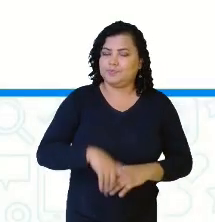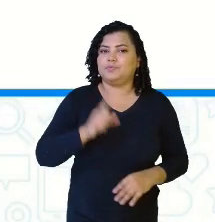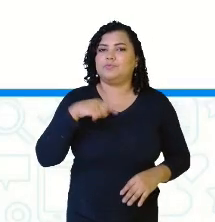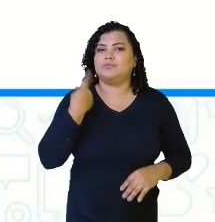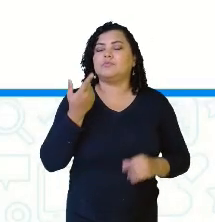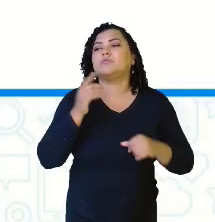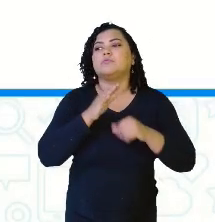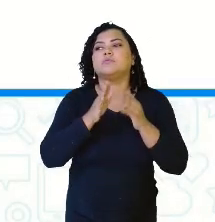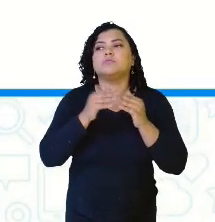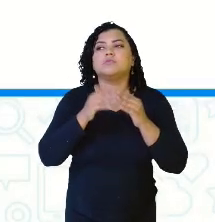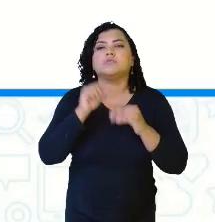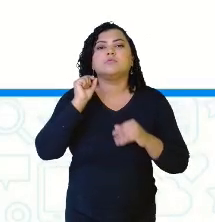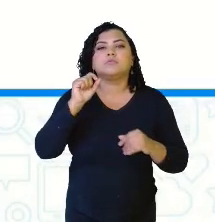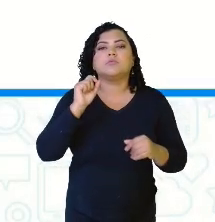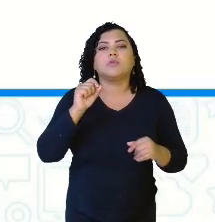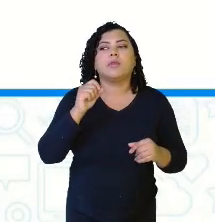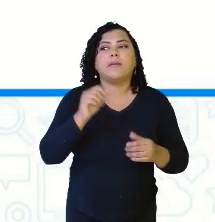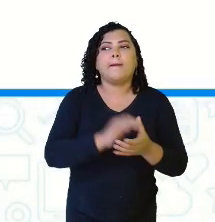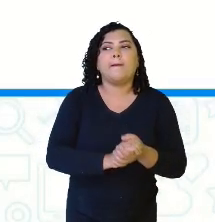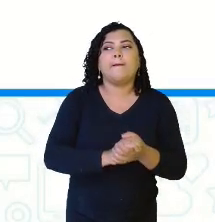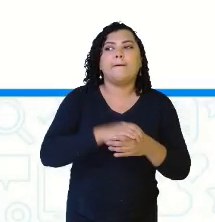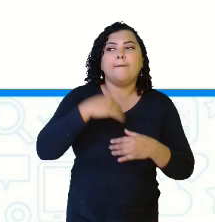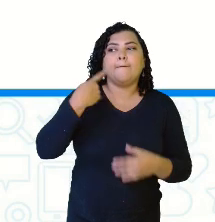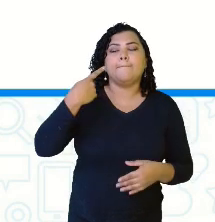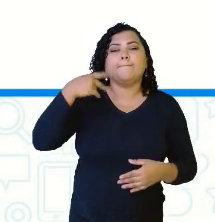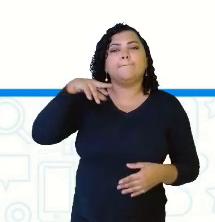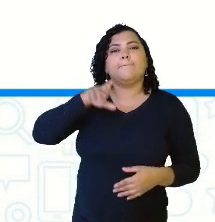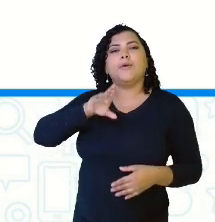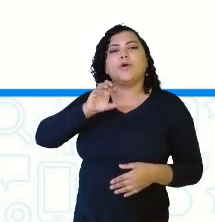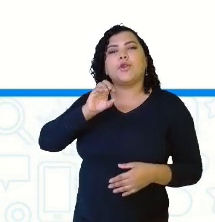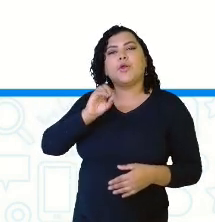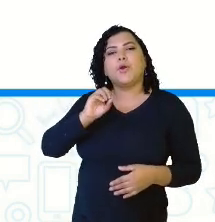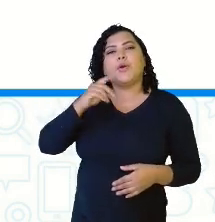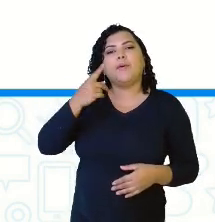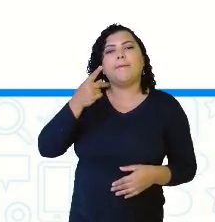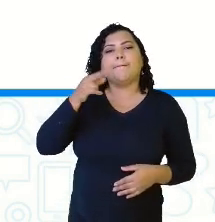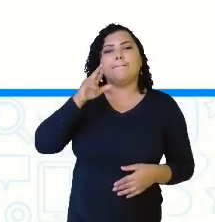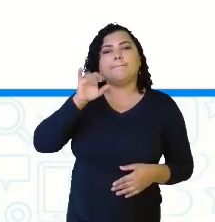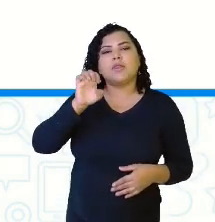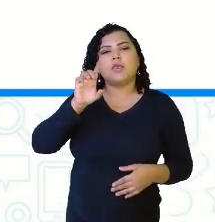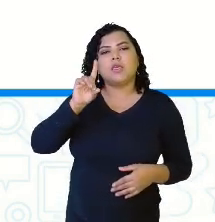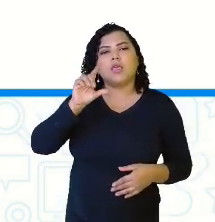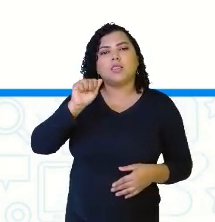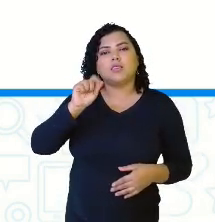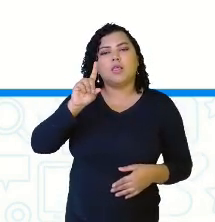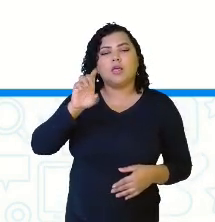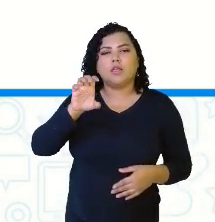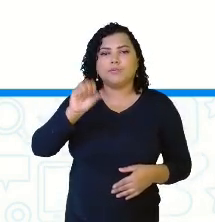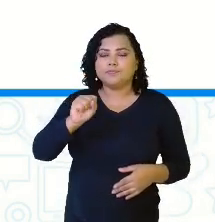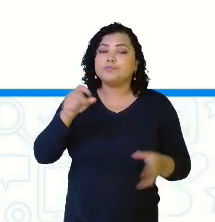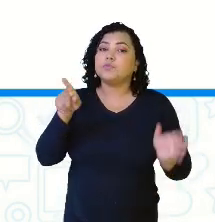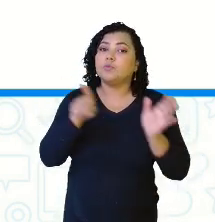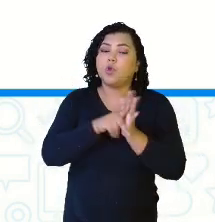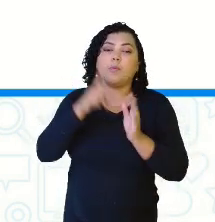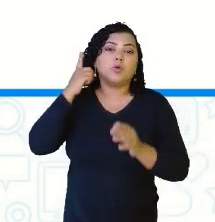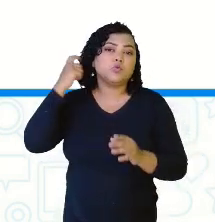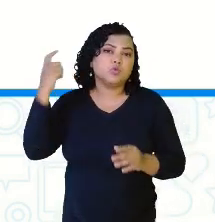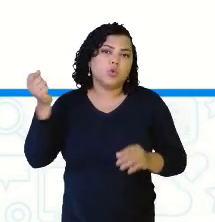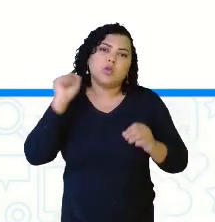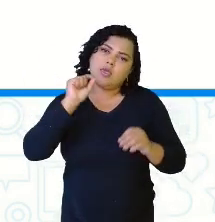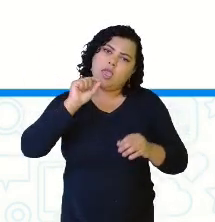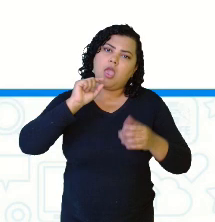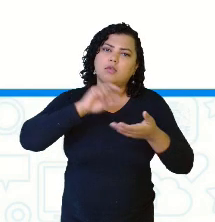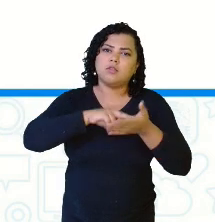de propriedades do som, certo? Então, todo som ele tem algumas características, a gente vai conhecer algumas